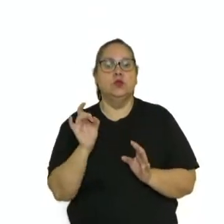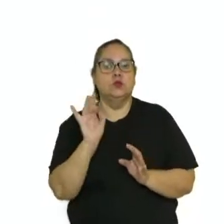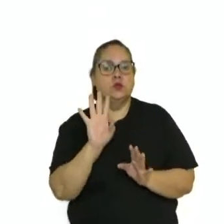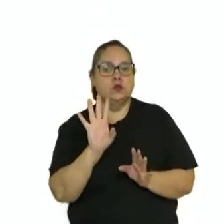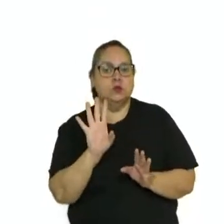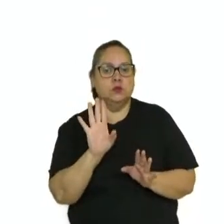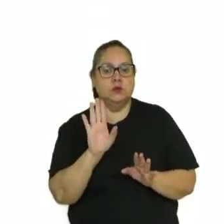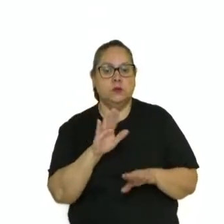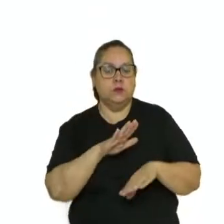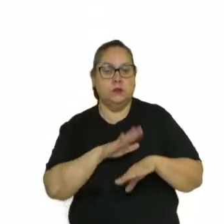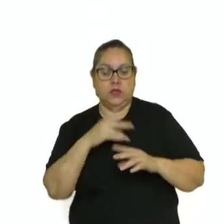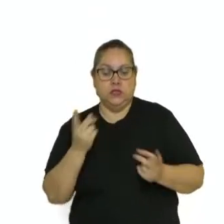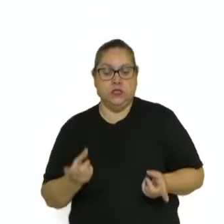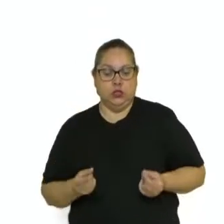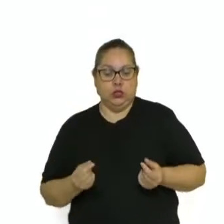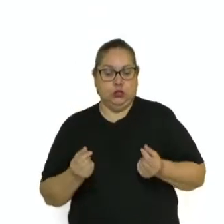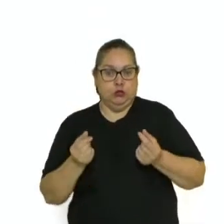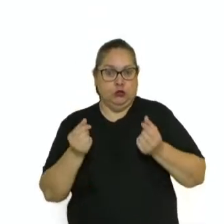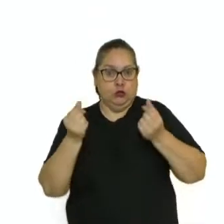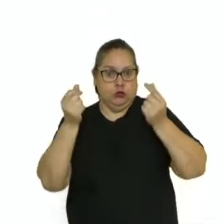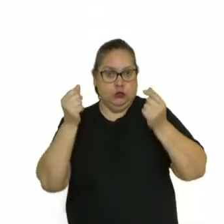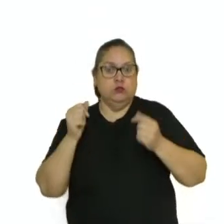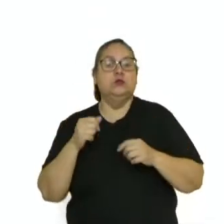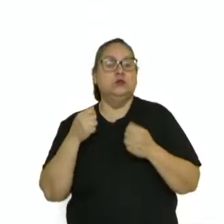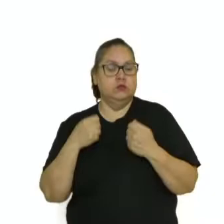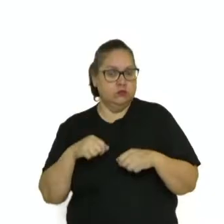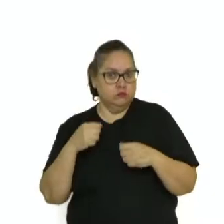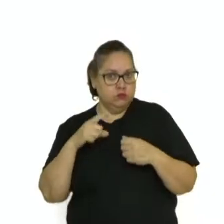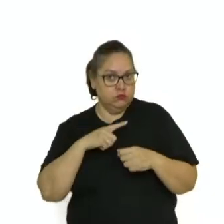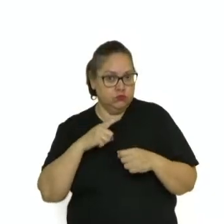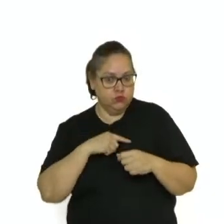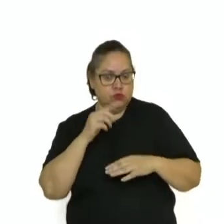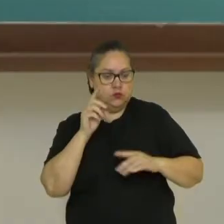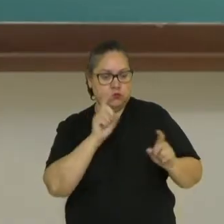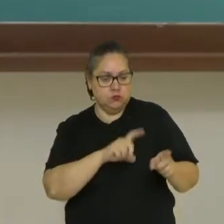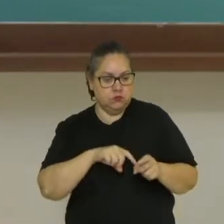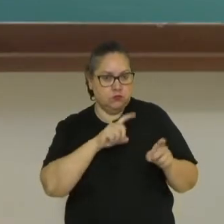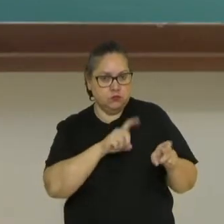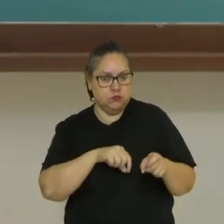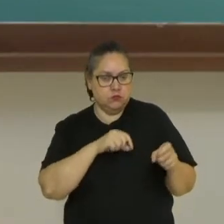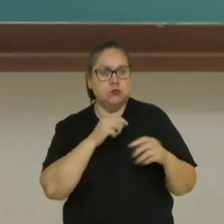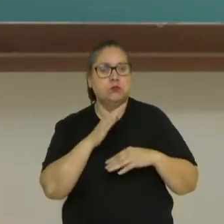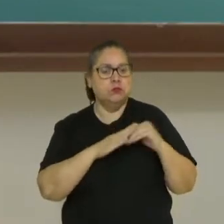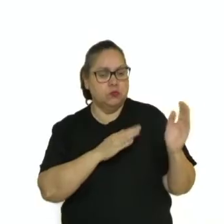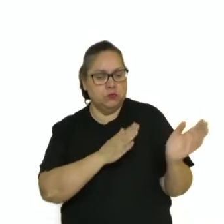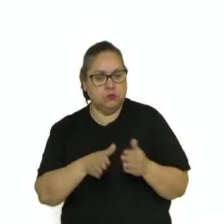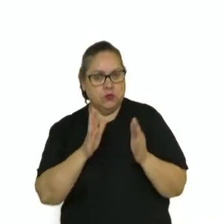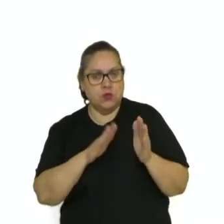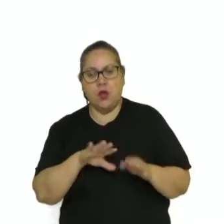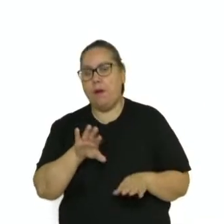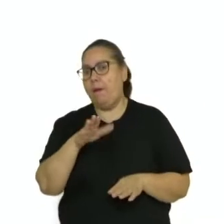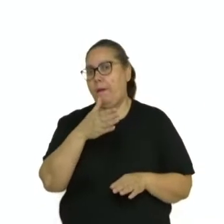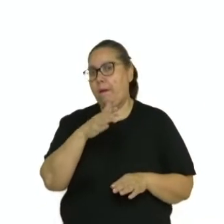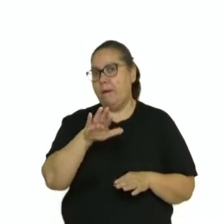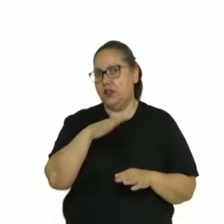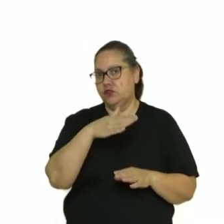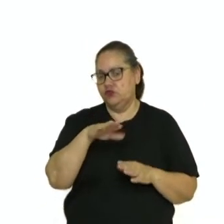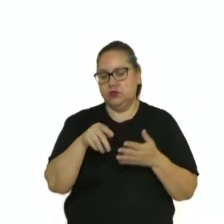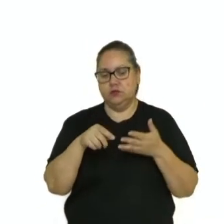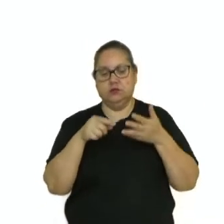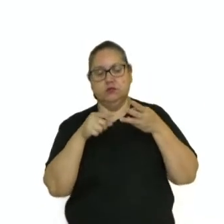aqueles mais abastados, os quais realmente detinham os meios de produção. Nós temos também a média burguesia,